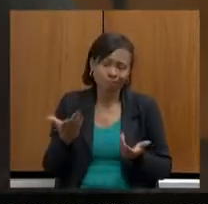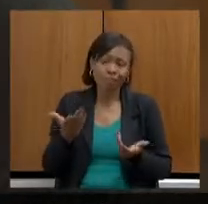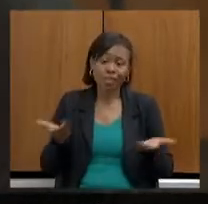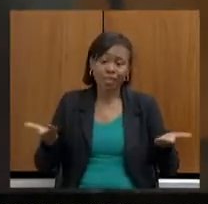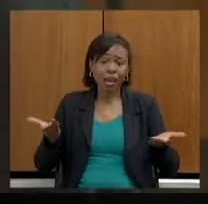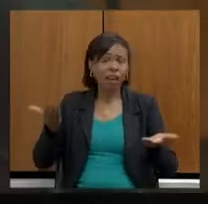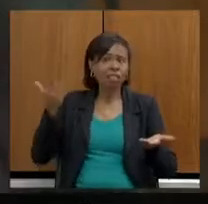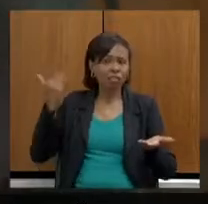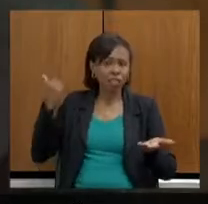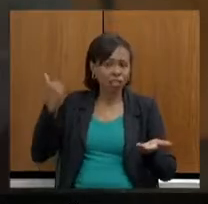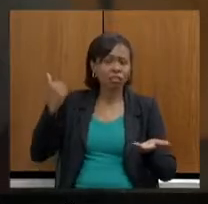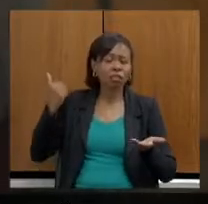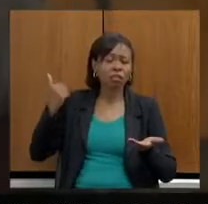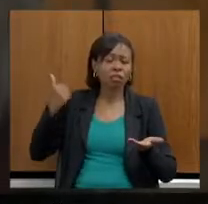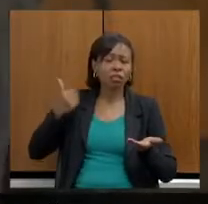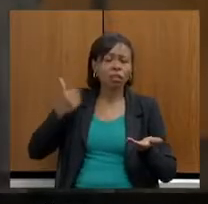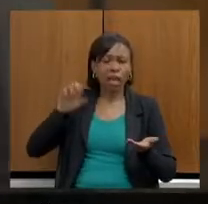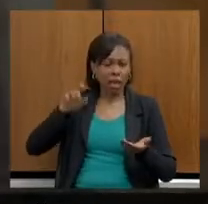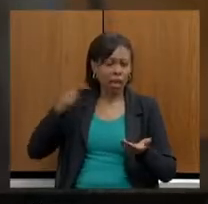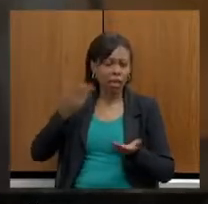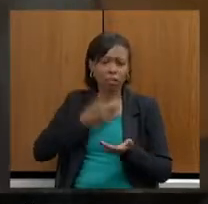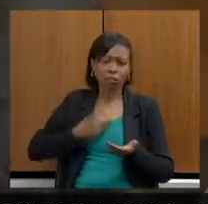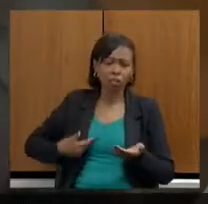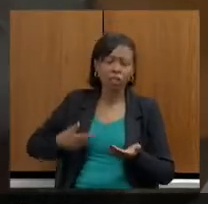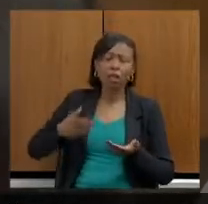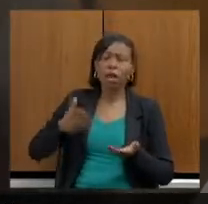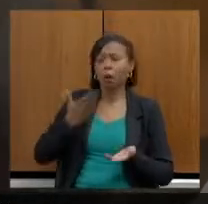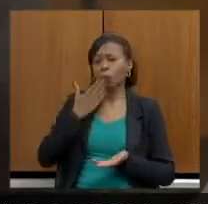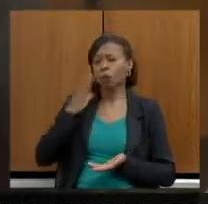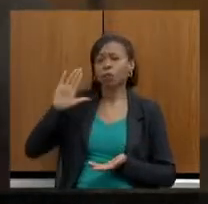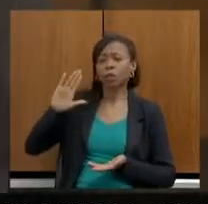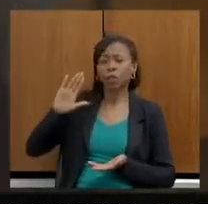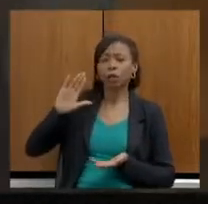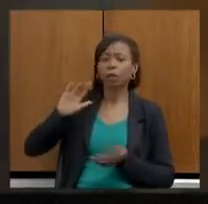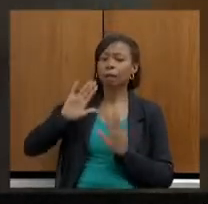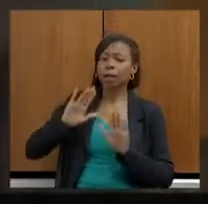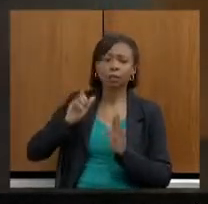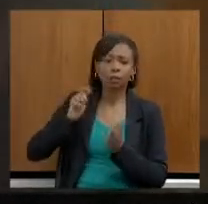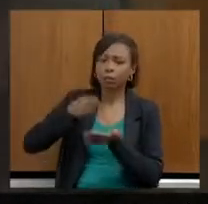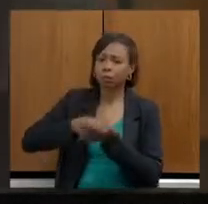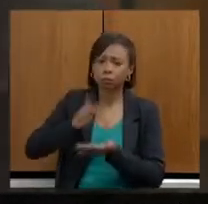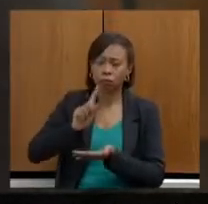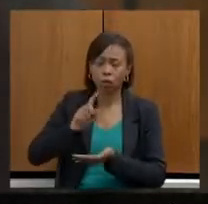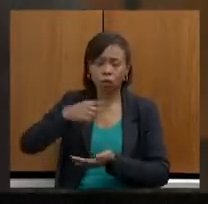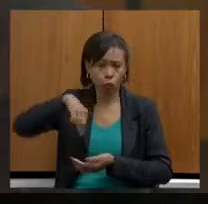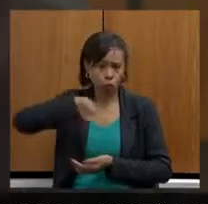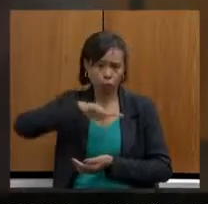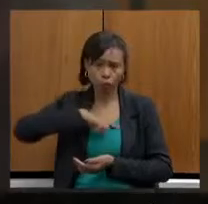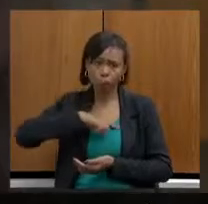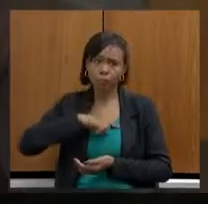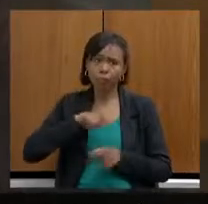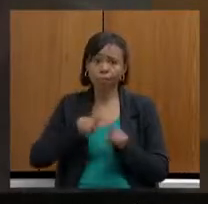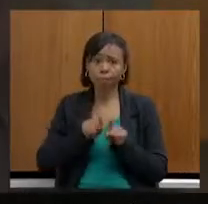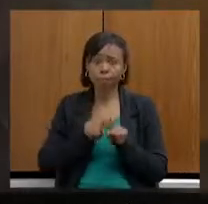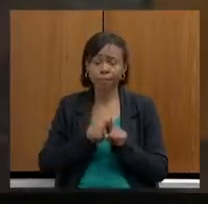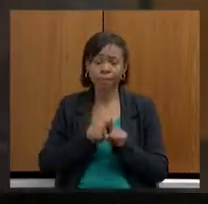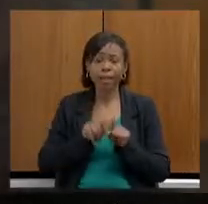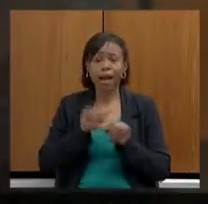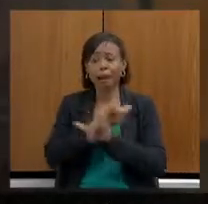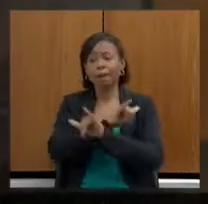administração anterior que promoveu um processo de reajuste já não conseguiu Honrar e nós não conseguiríamos né